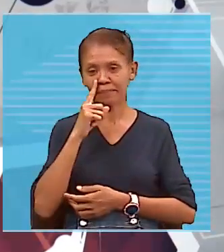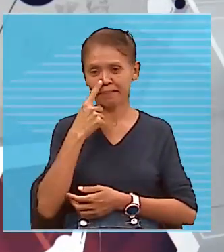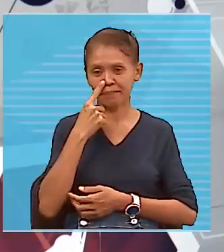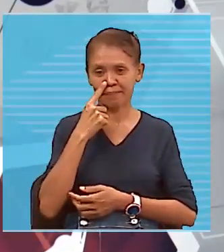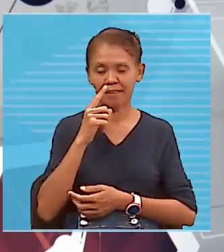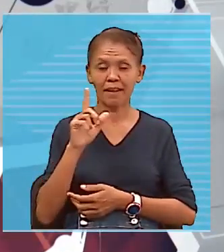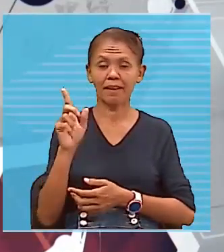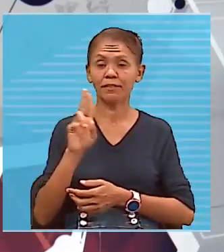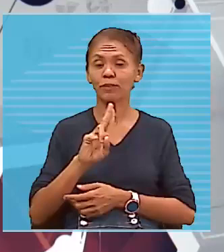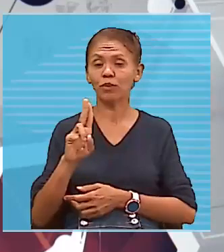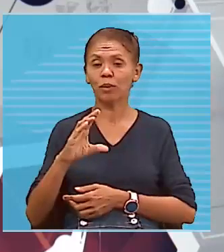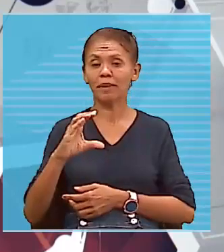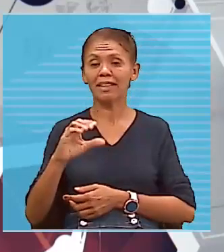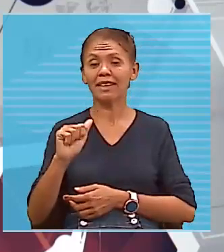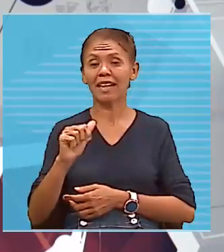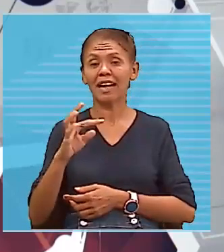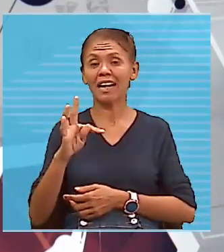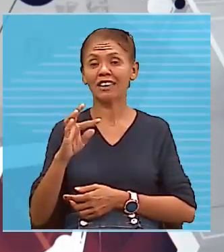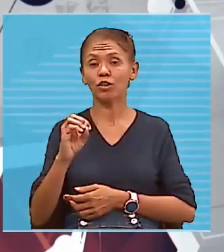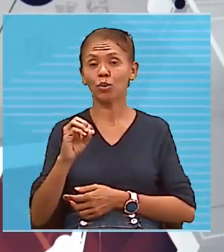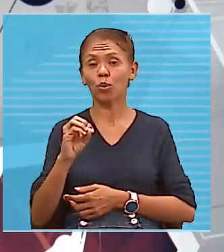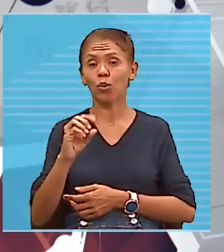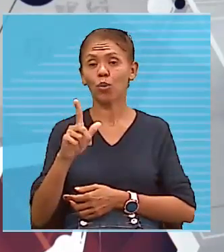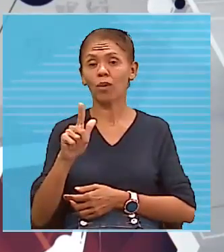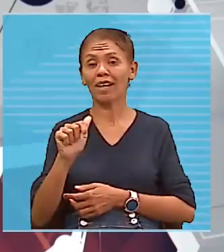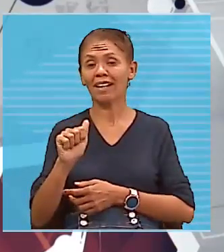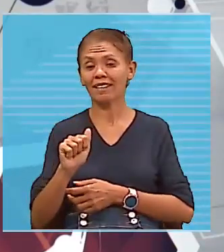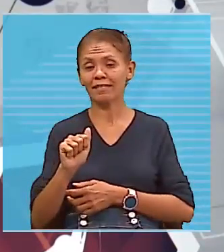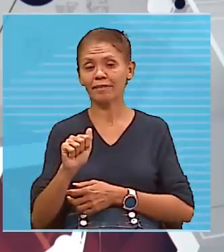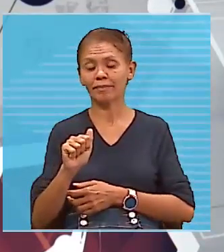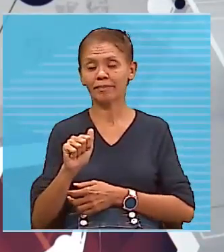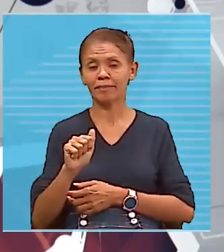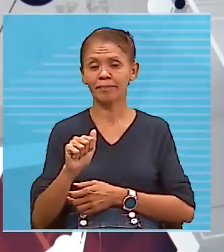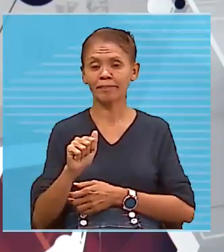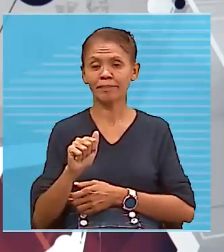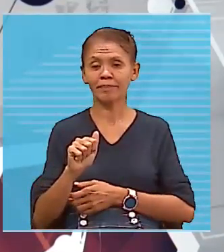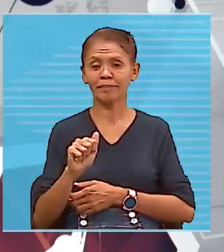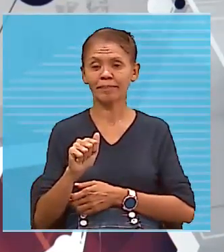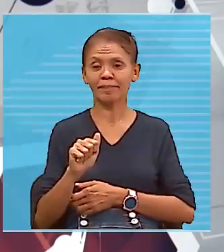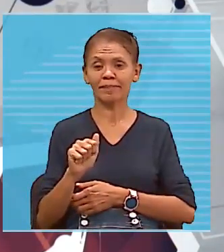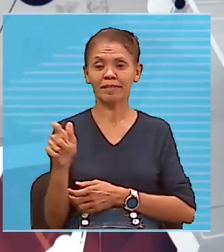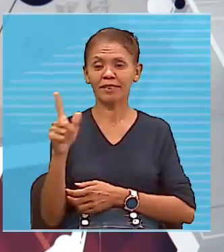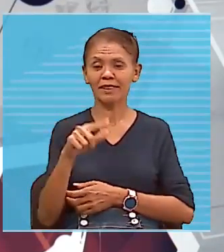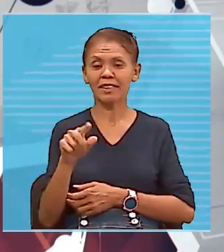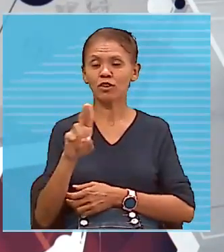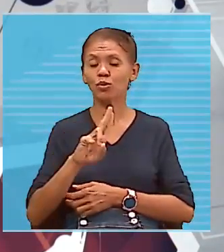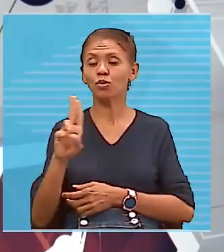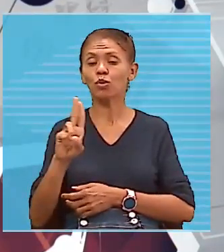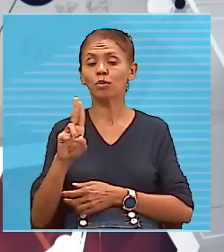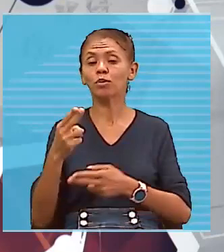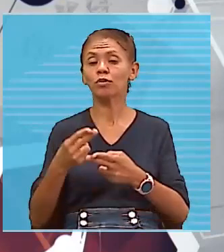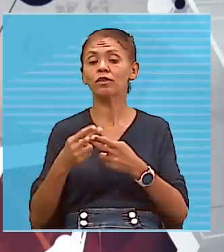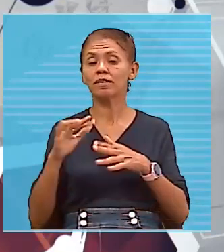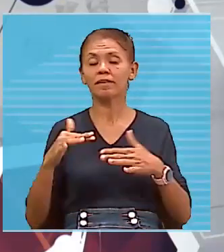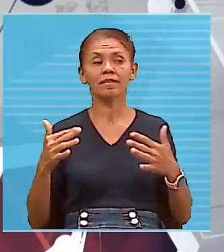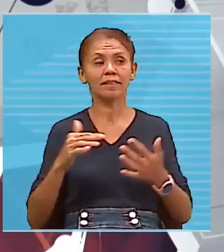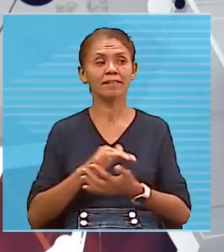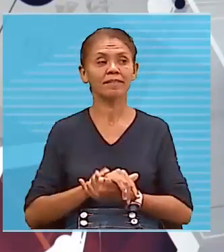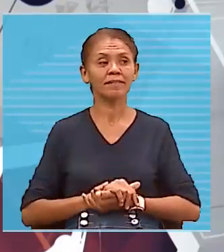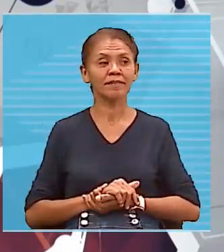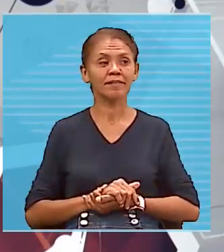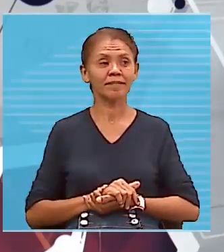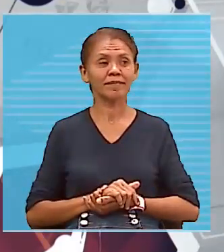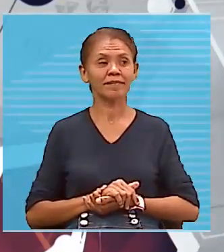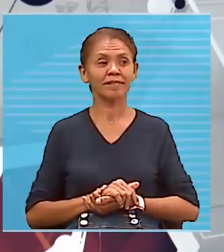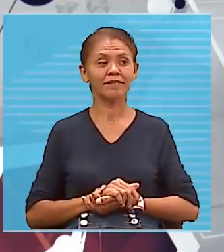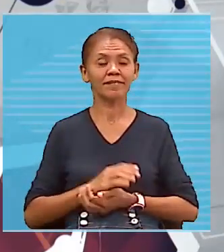chamo de catoca. Você chamou como, hein, Jack? Hein, Adriana? Como é que tu chama a melequinha do nariz? A gente chama meleca, catota, catoca. Eu